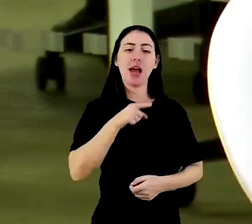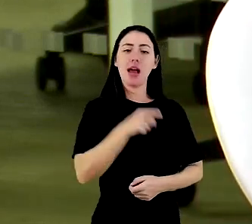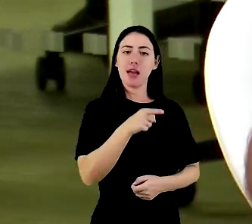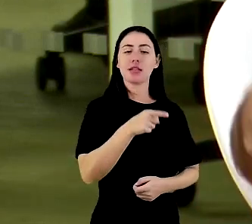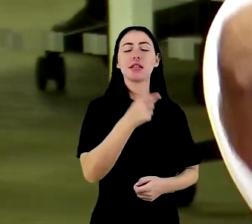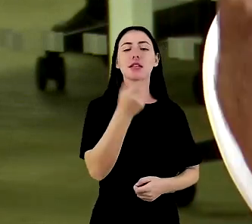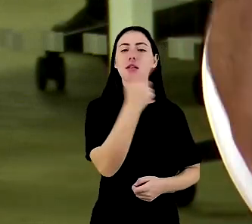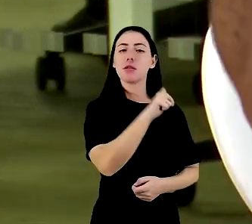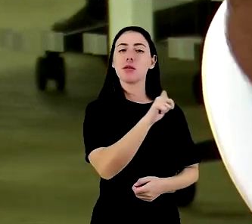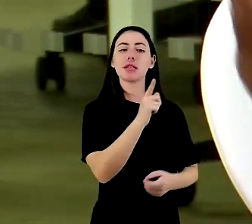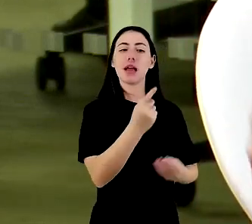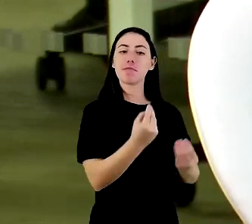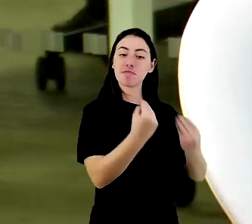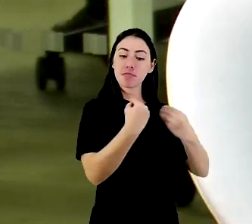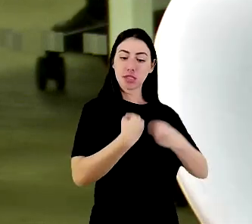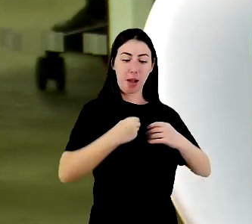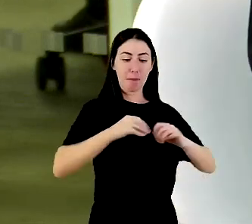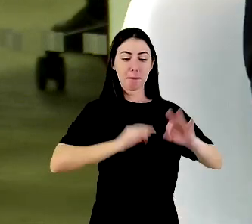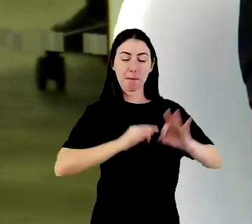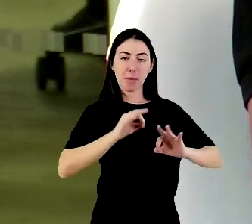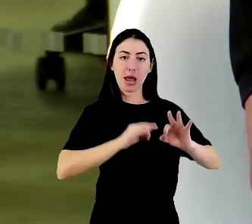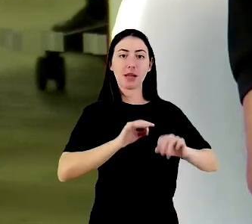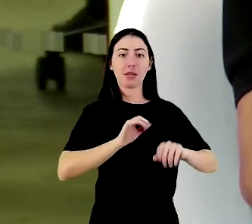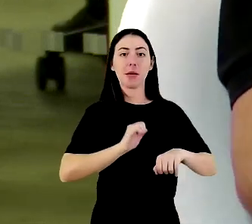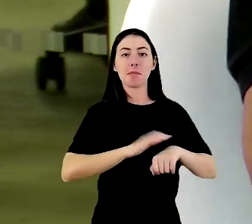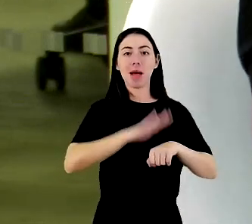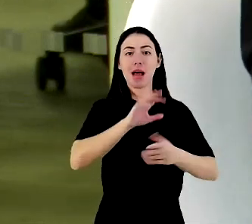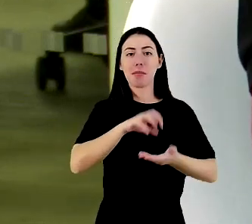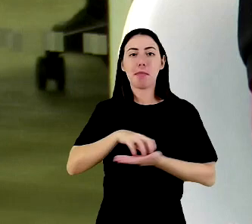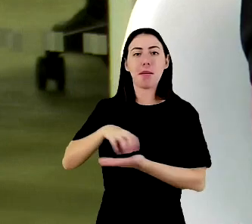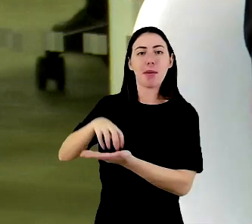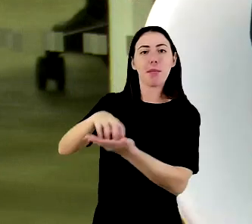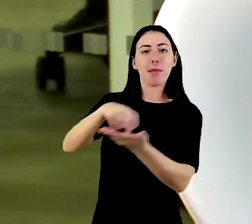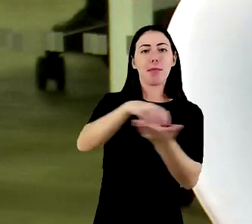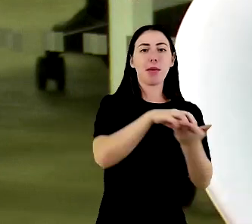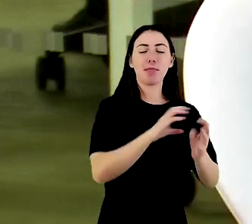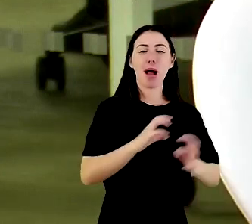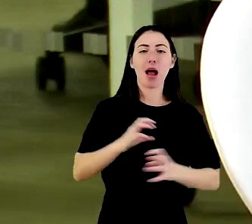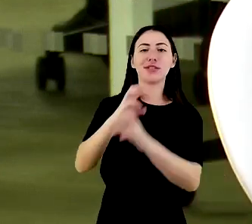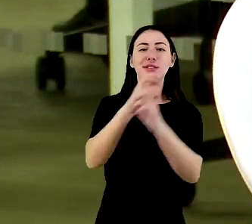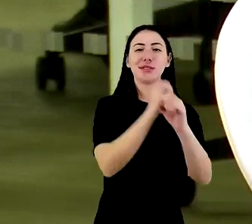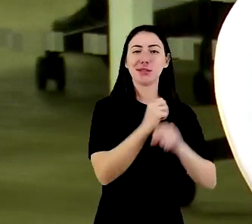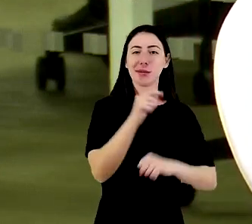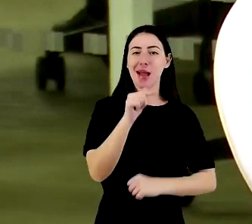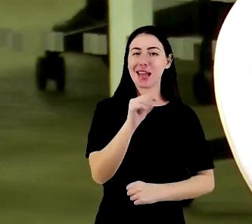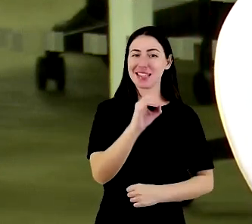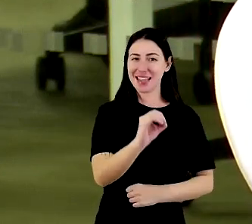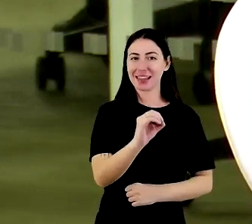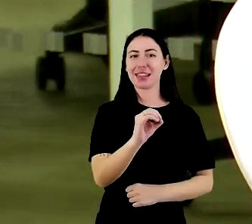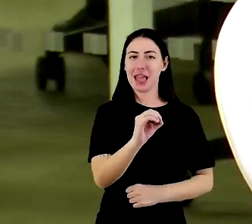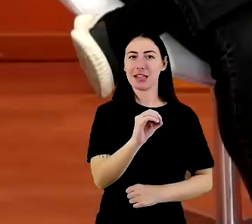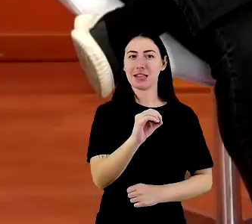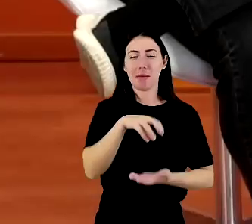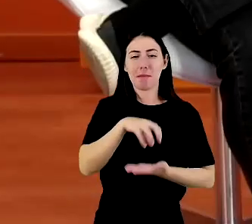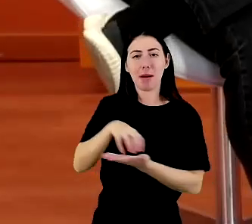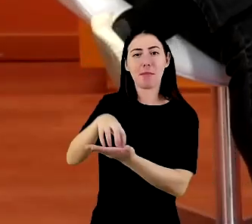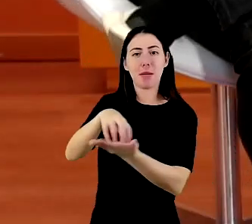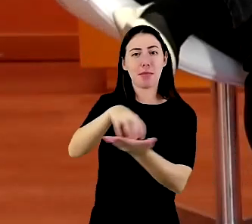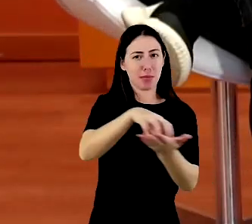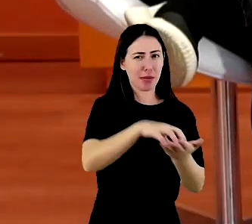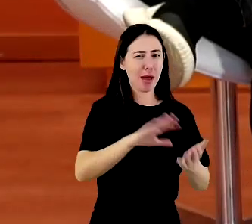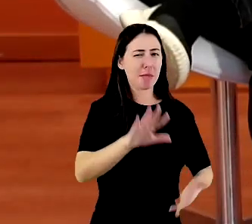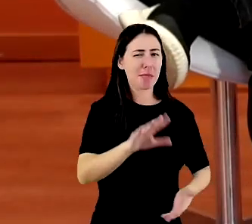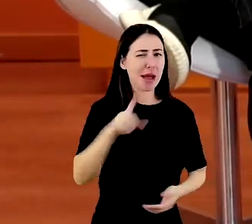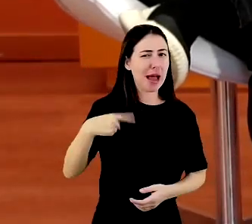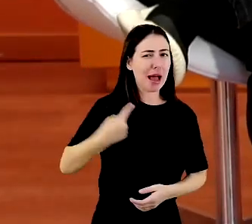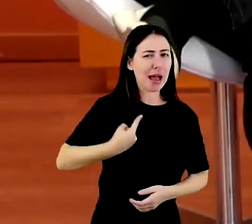construção, atendendo mais de 10 mil clientes através da GD. Mas ela foi o laboratório perfeito para se aprender como não se faz. É na